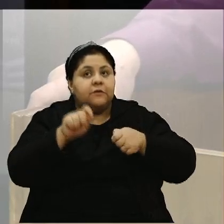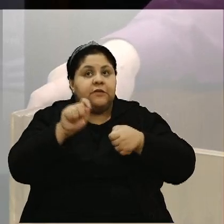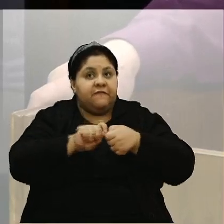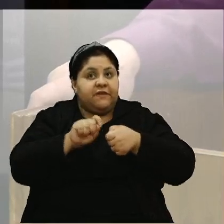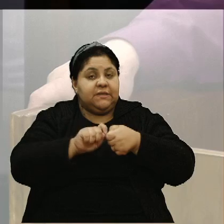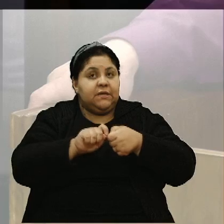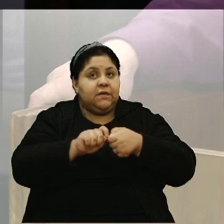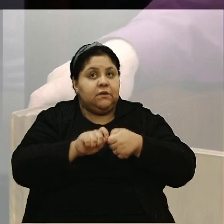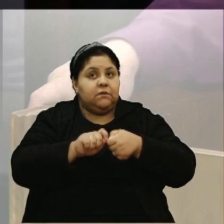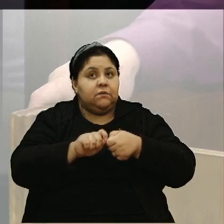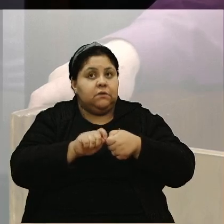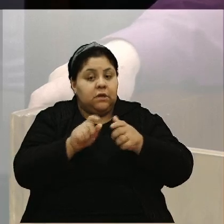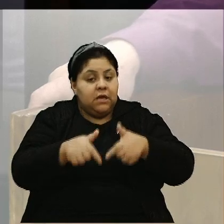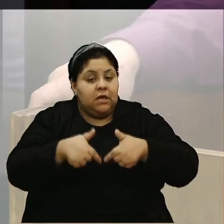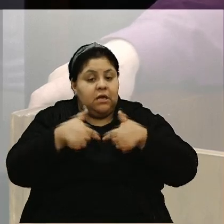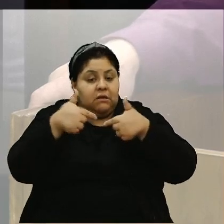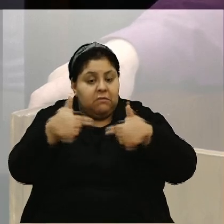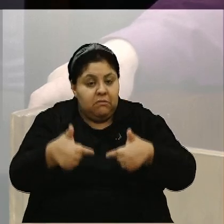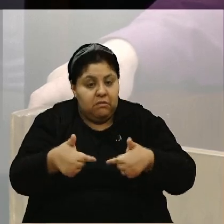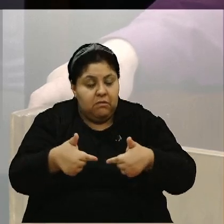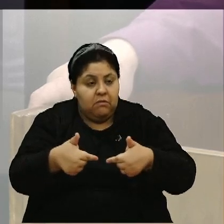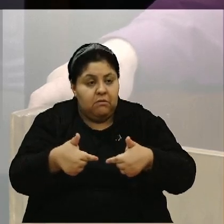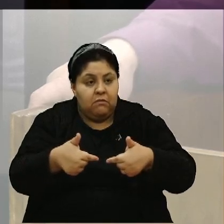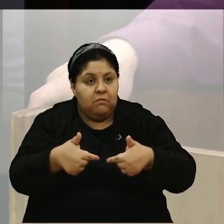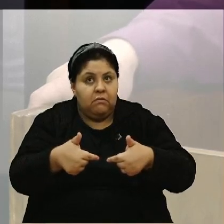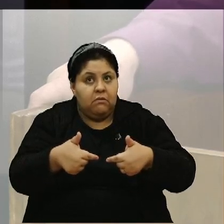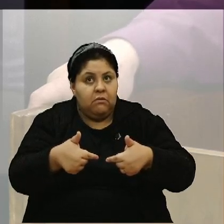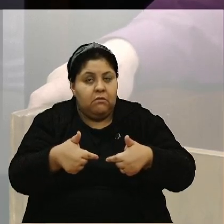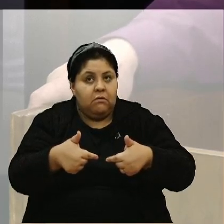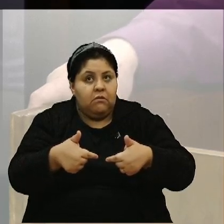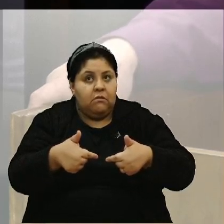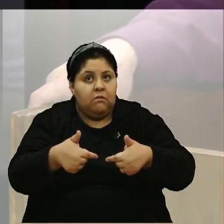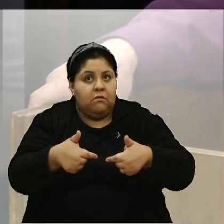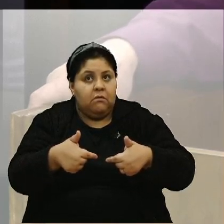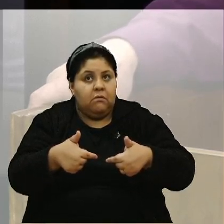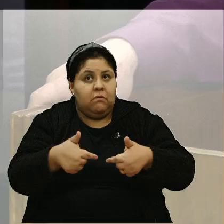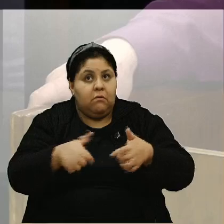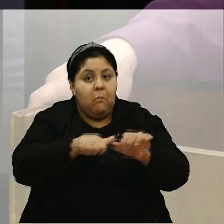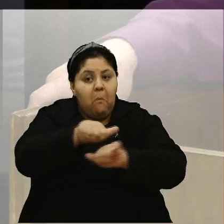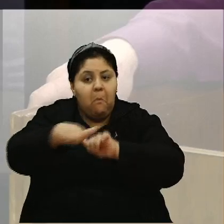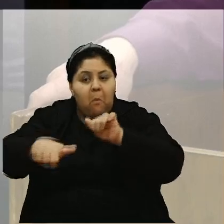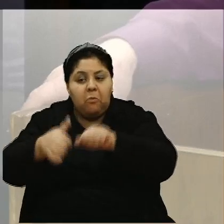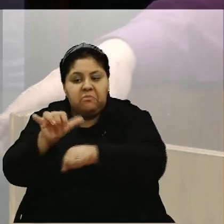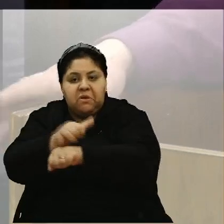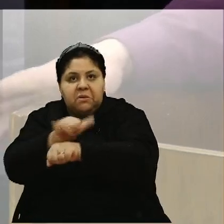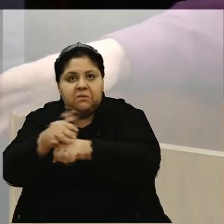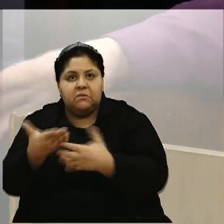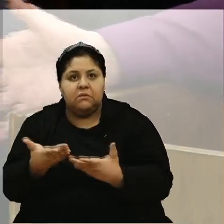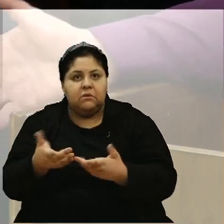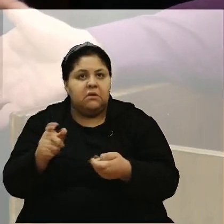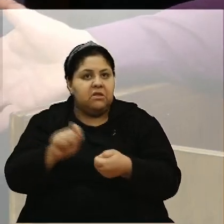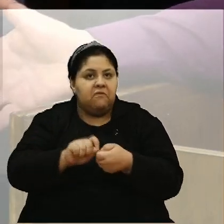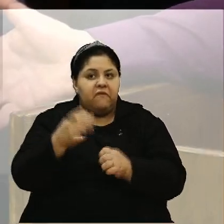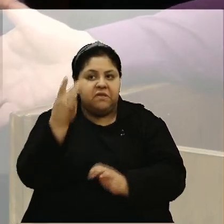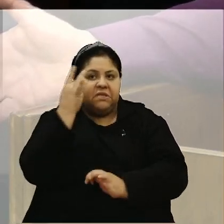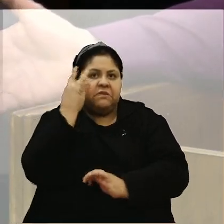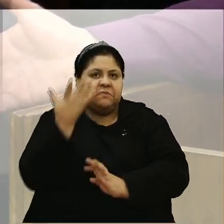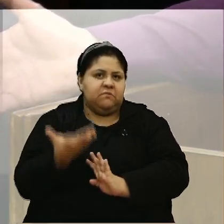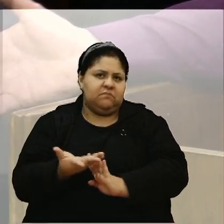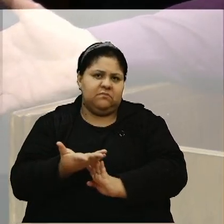isso recua e nem sequer, se é que a Gladys disse que nem vai se fazer presente, é